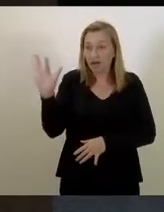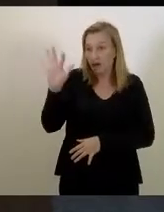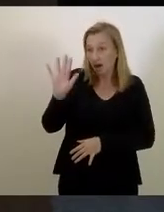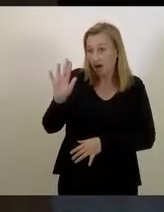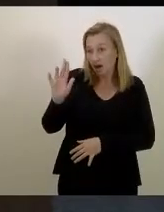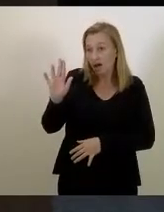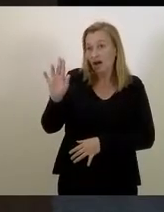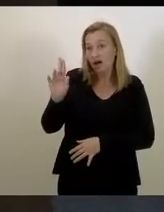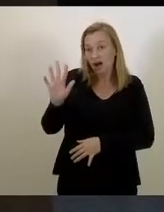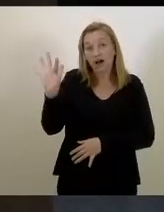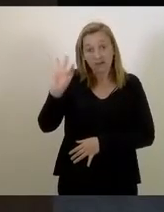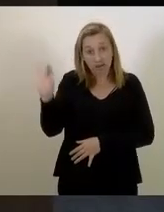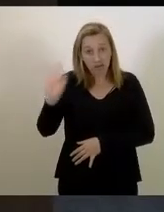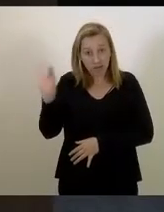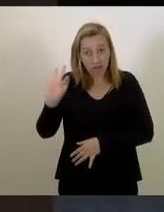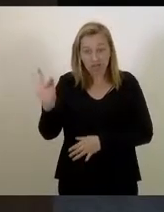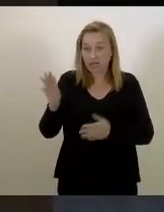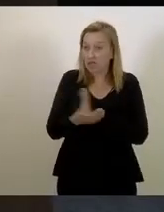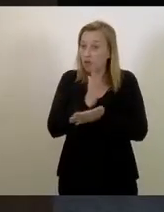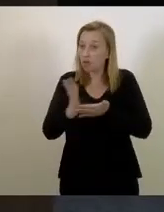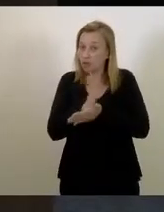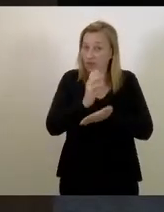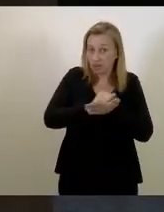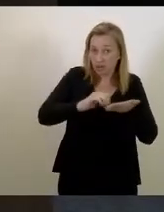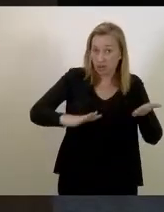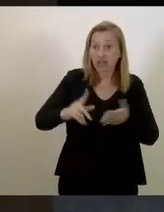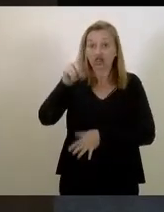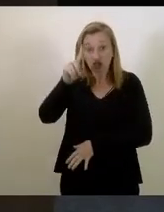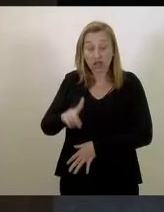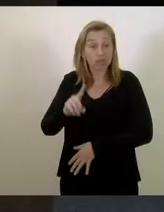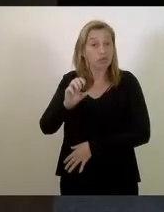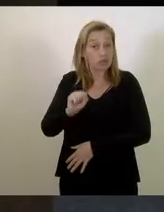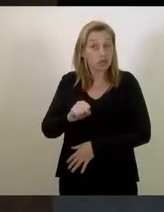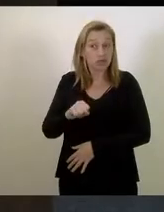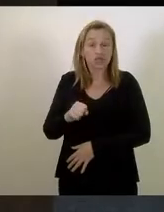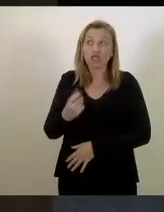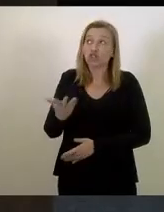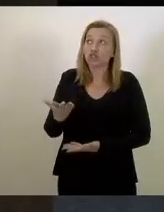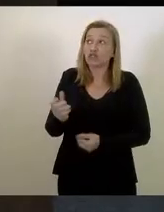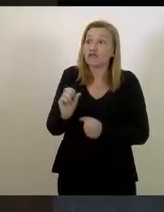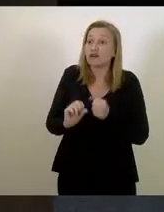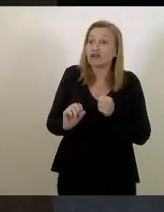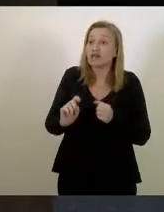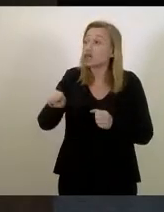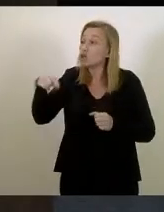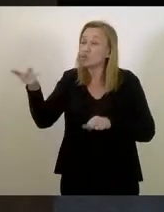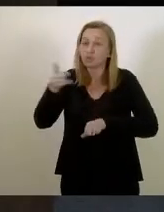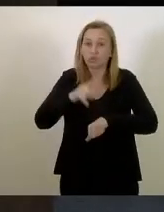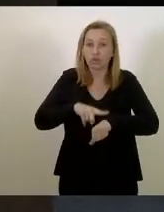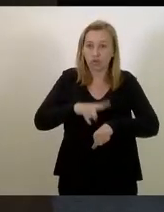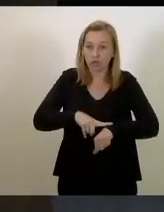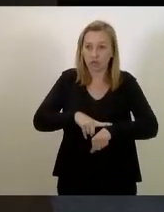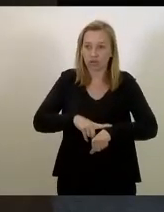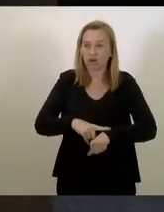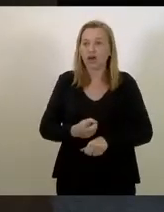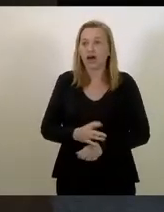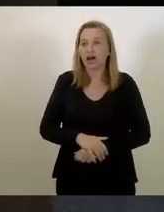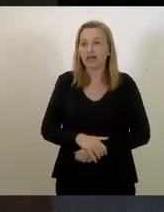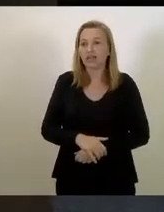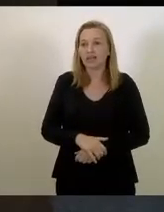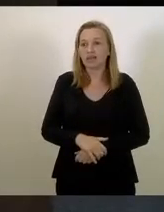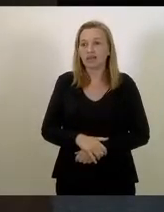presencialmente a certas atividades e que querem ter o direito de fazê-las em outro momento eu assim